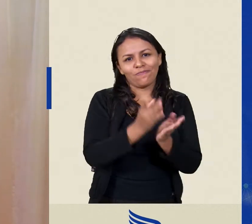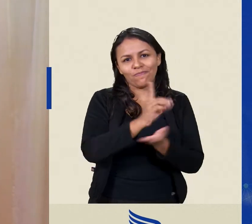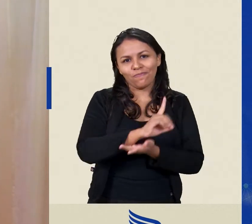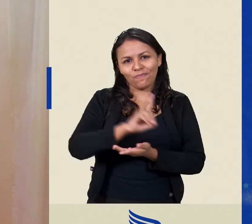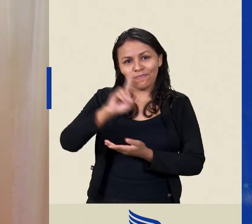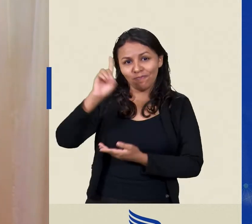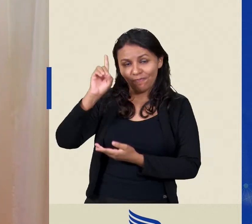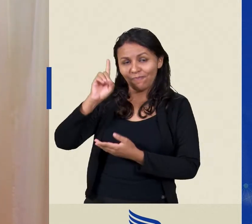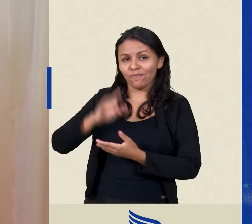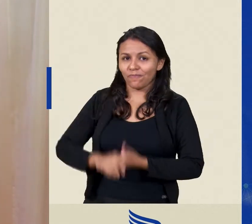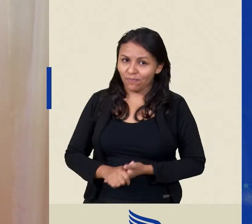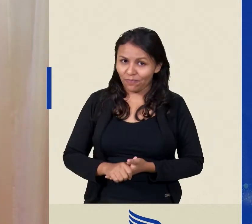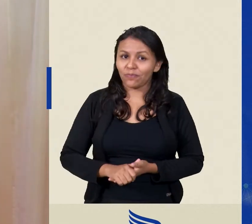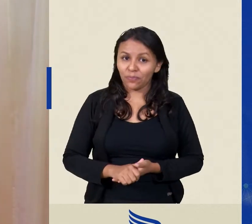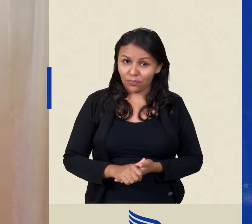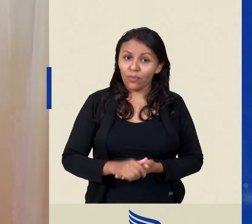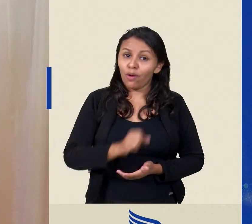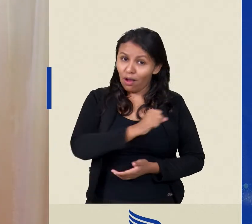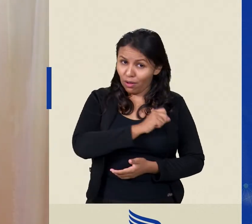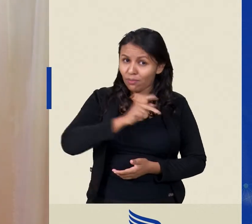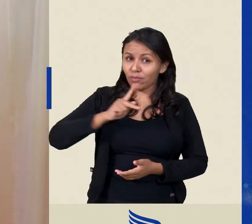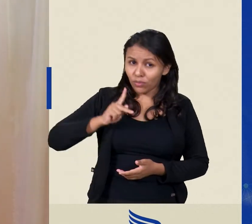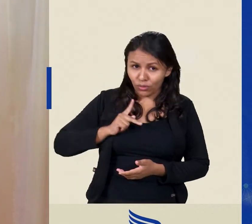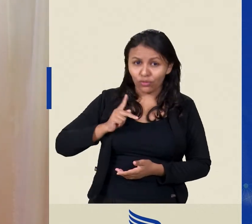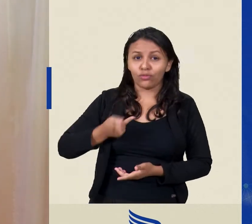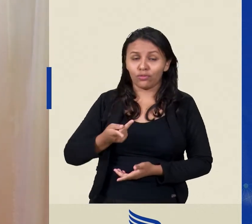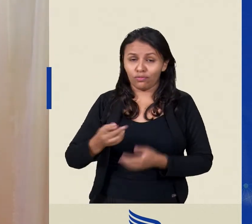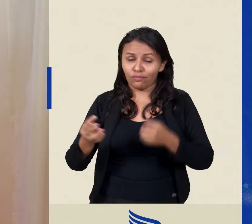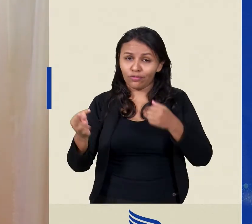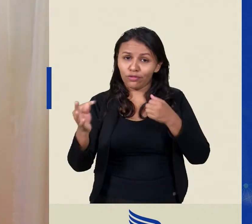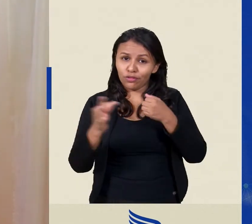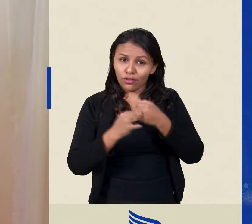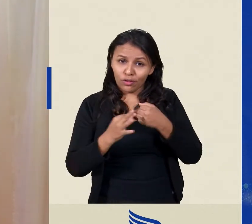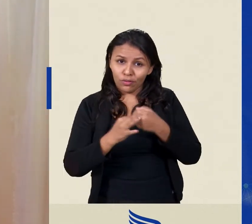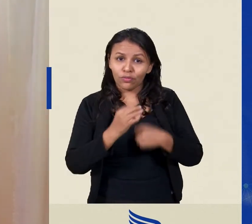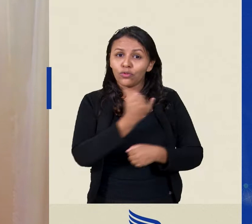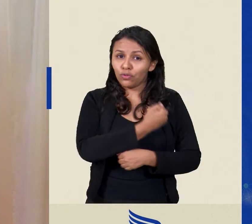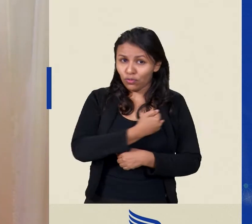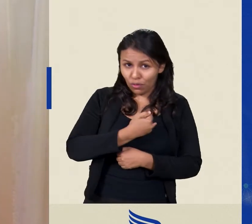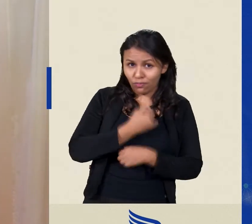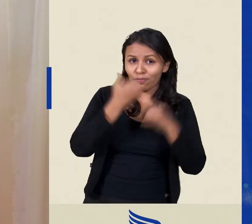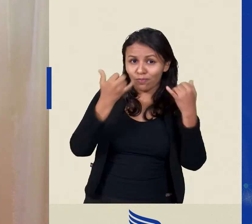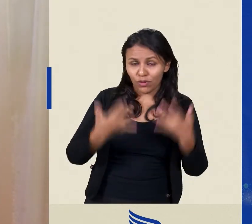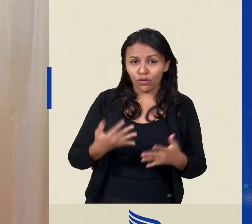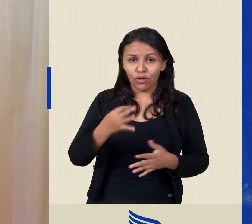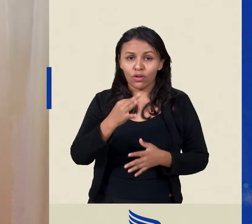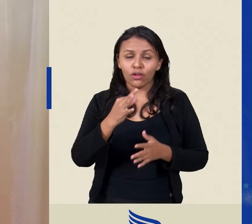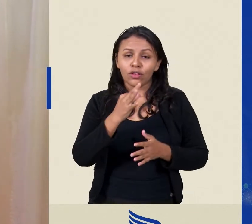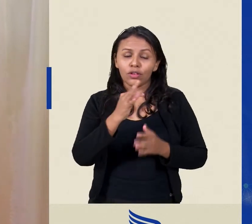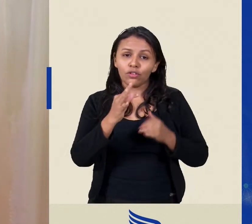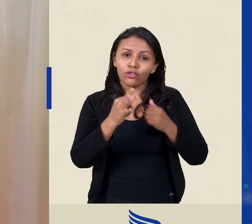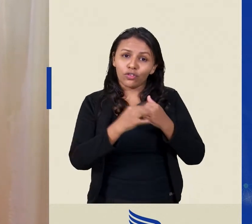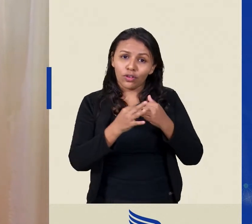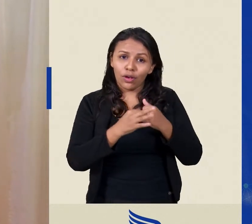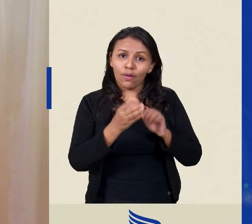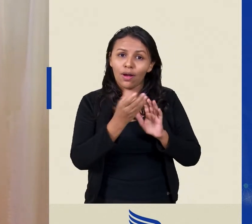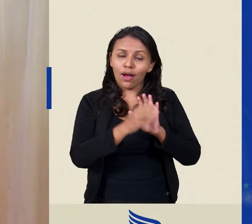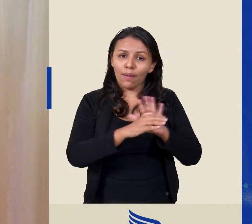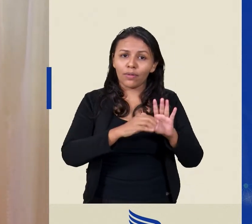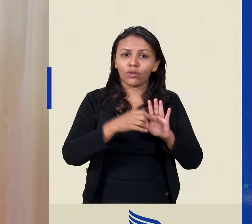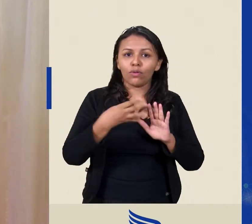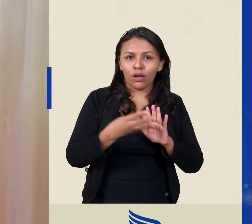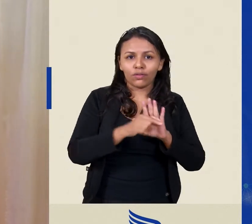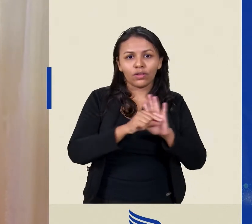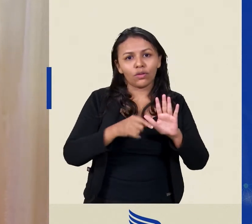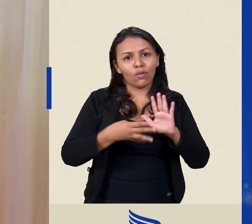Assim nos afirma os apóstolos Tiago e João. Tiago capítulo 4, versículo 4, 1 João